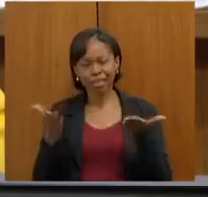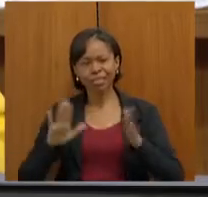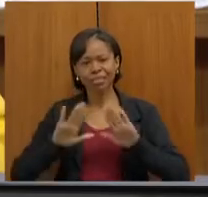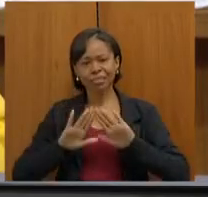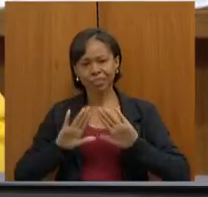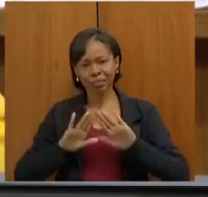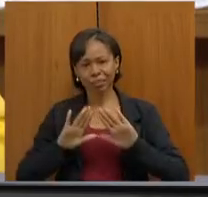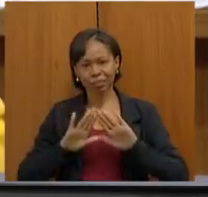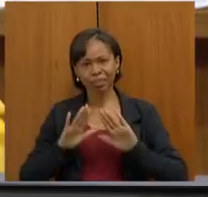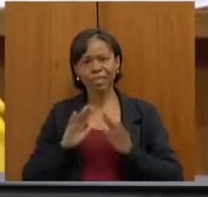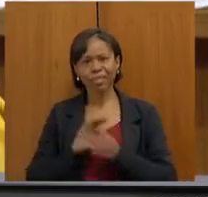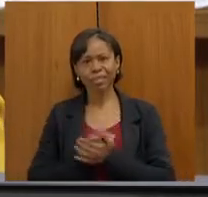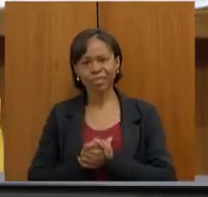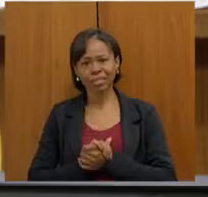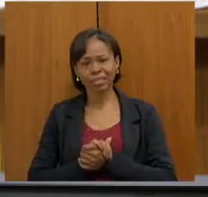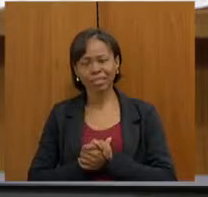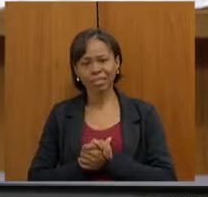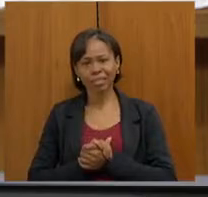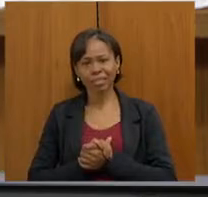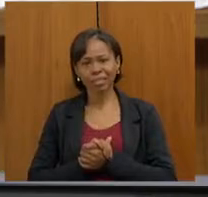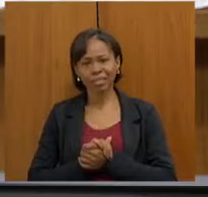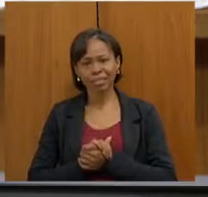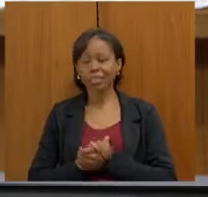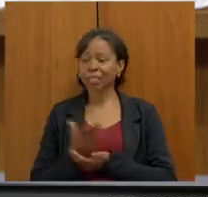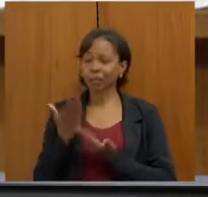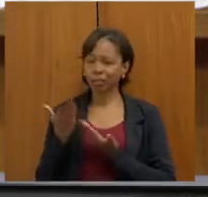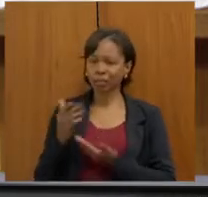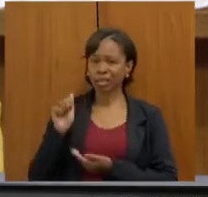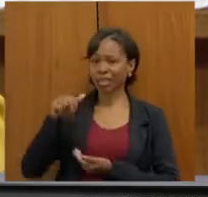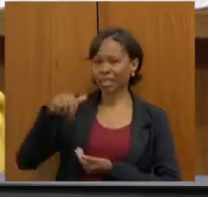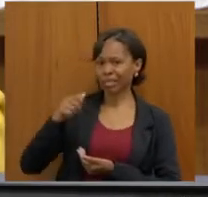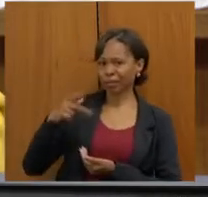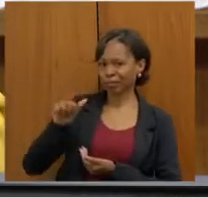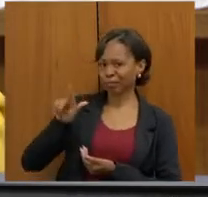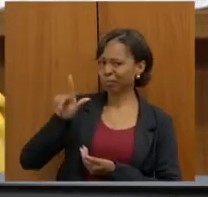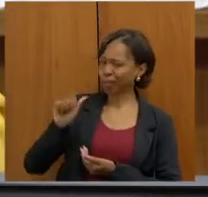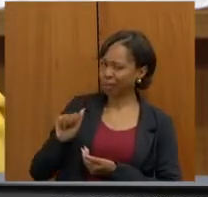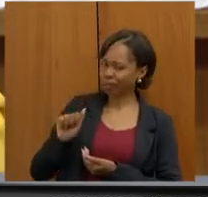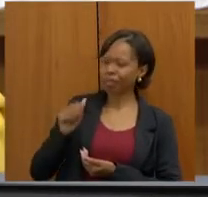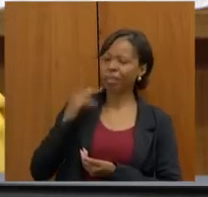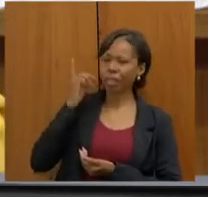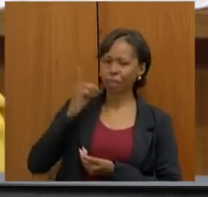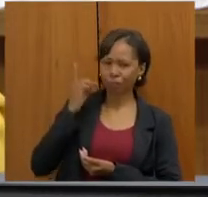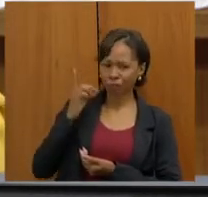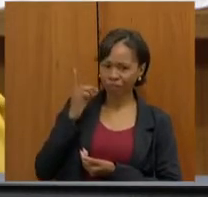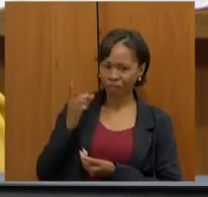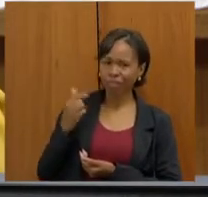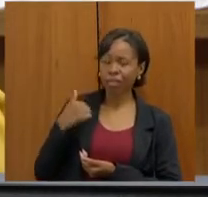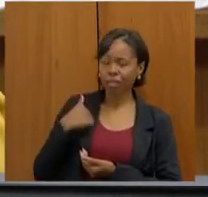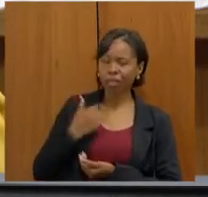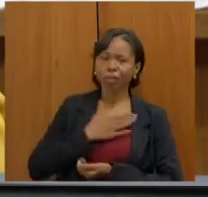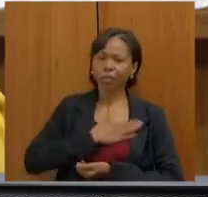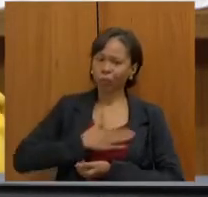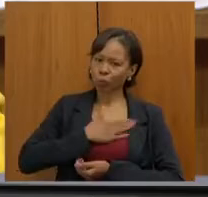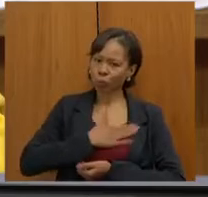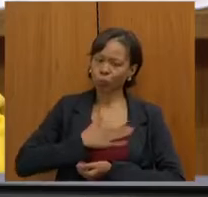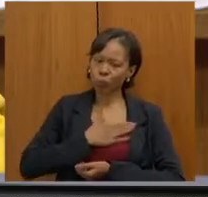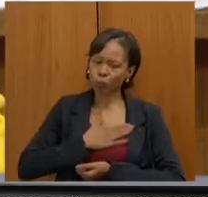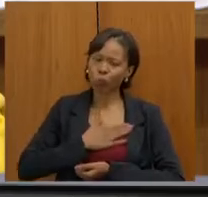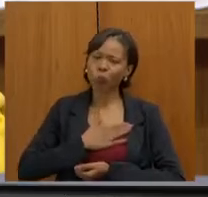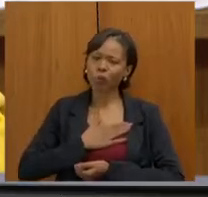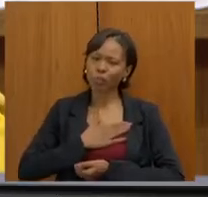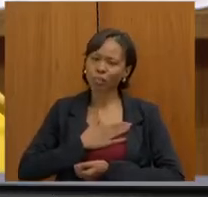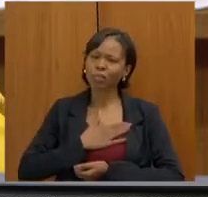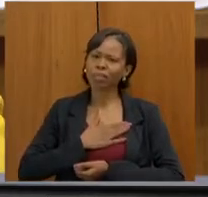casa Legislativa na pessoa da senhora deputada Ana Paula Siqueira com quem né tive a honra de ter